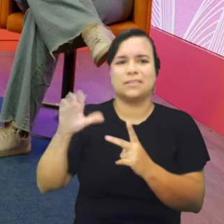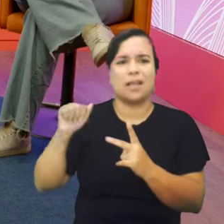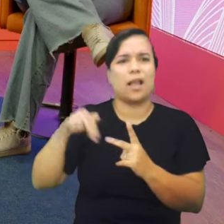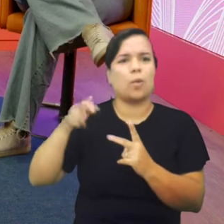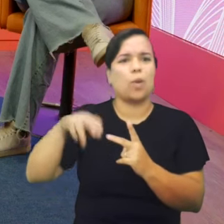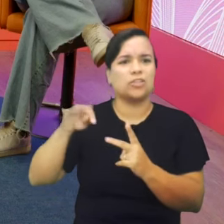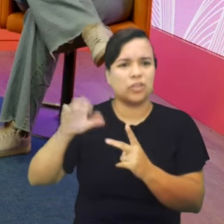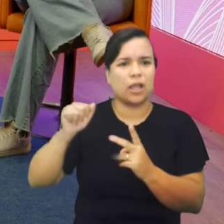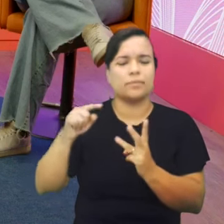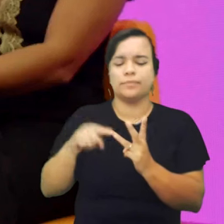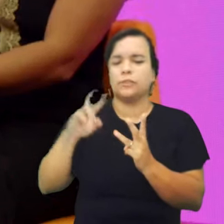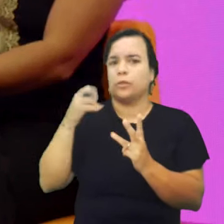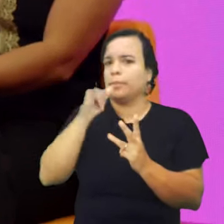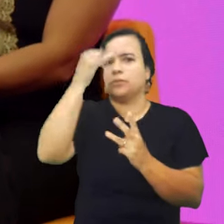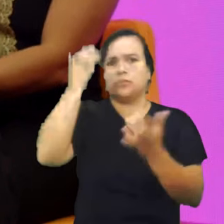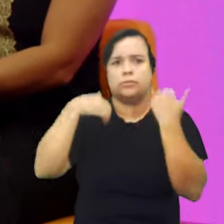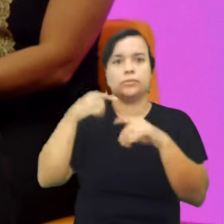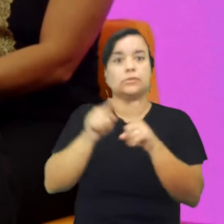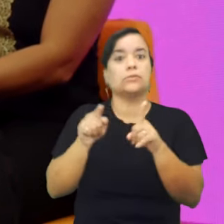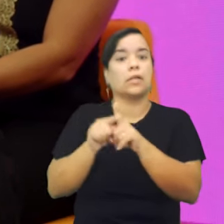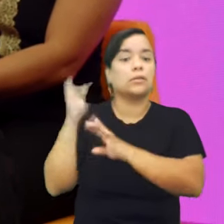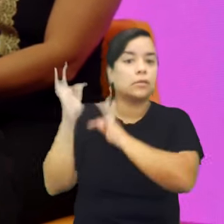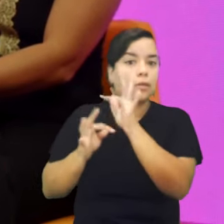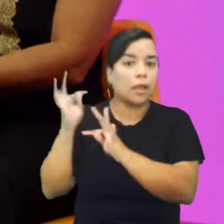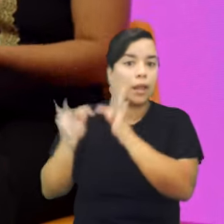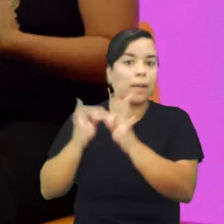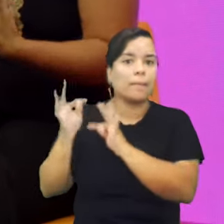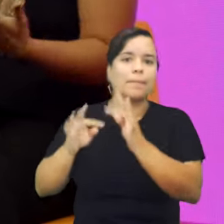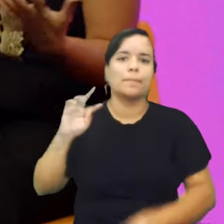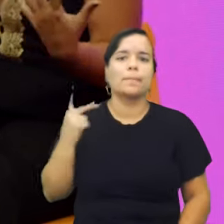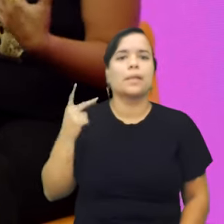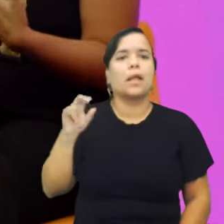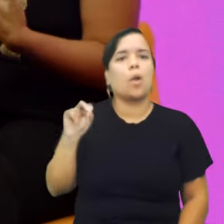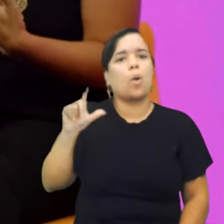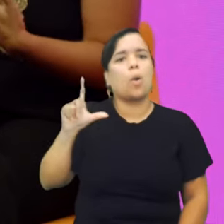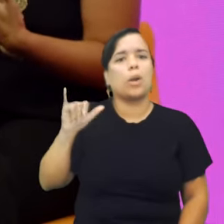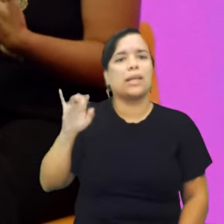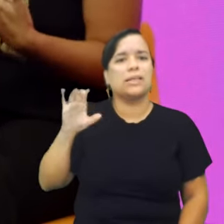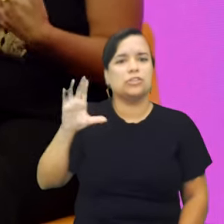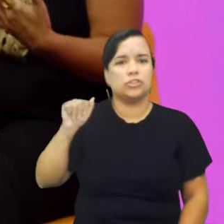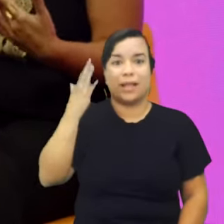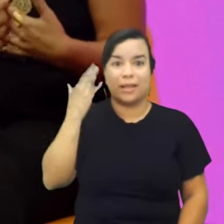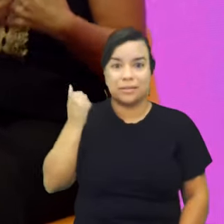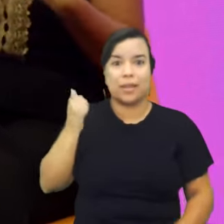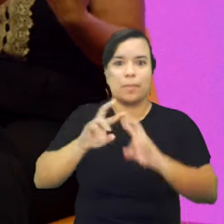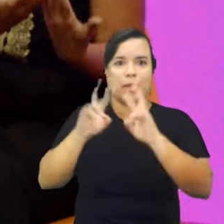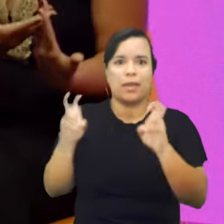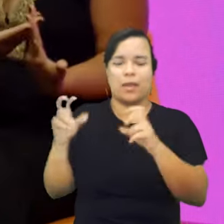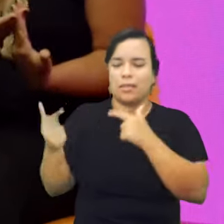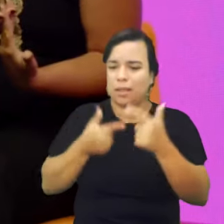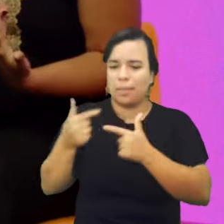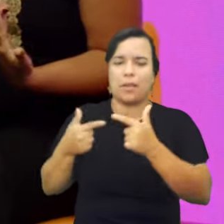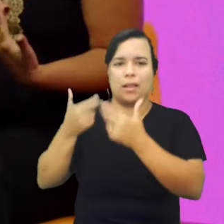fui estudar a questão realmente das terapias holísticas também, para trazer ali um entendimento de trabalhar os